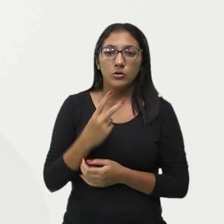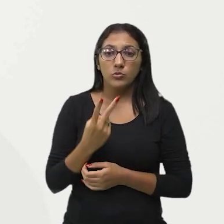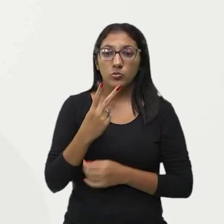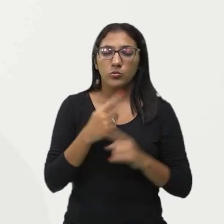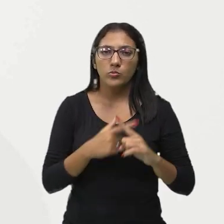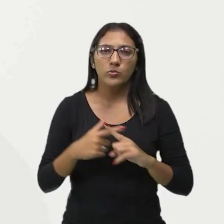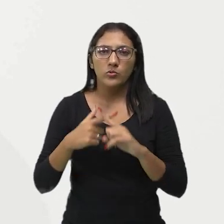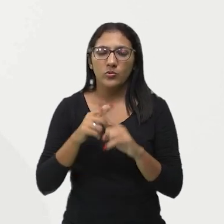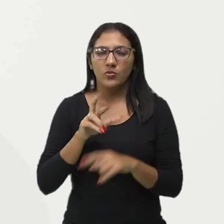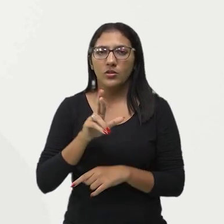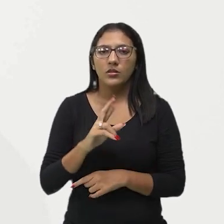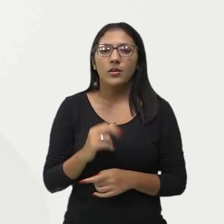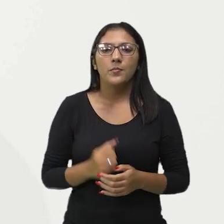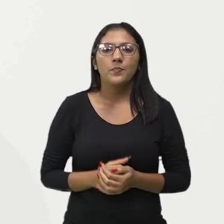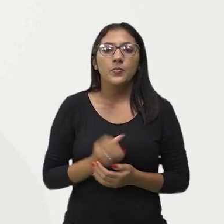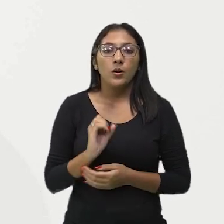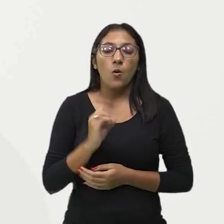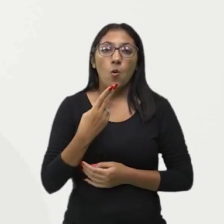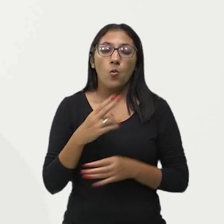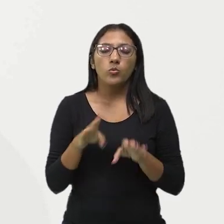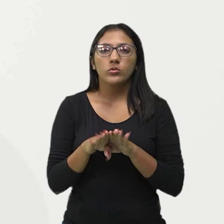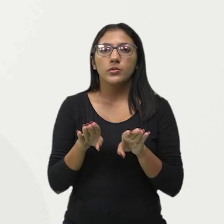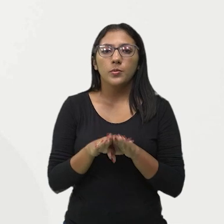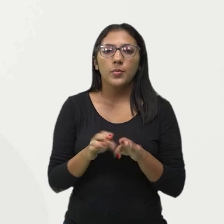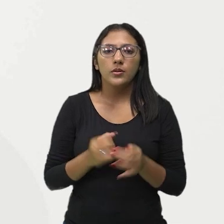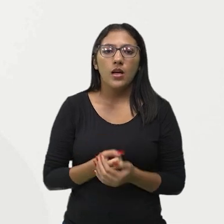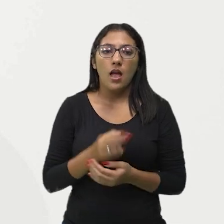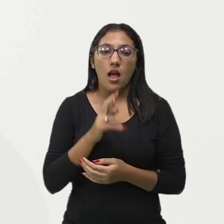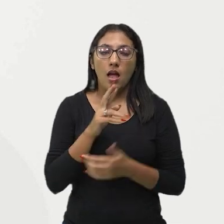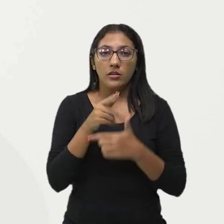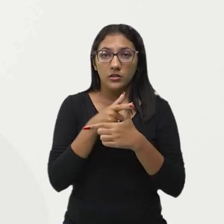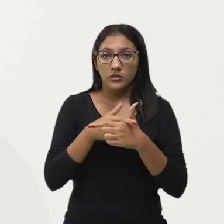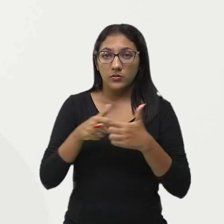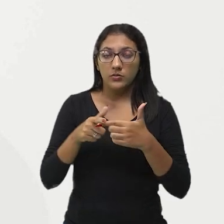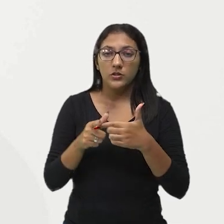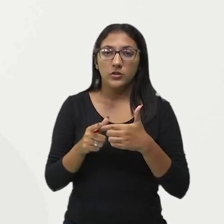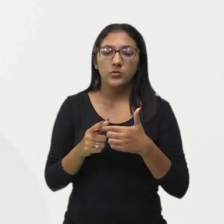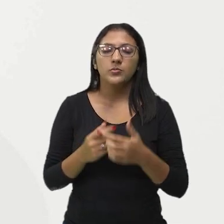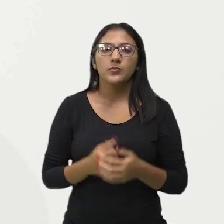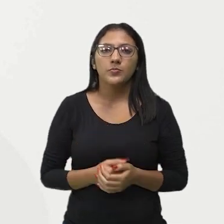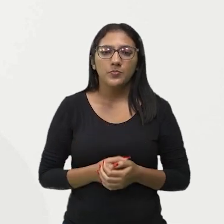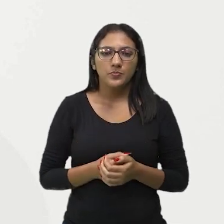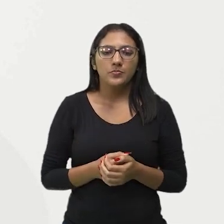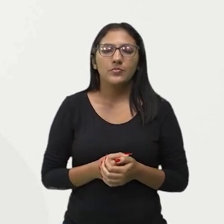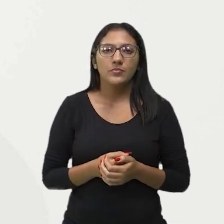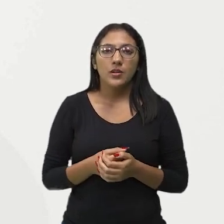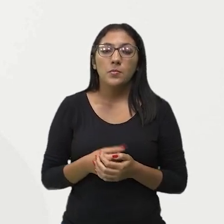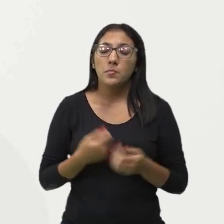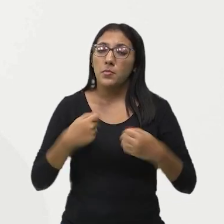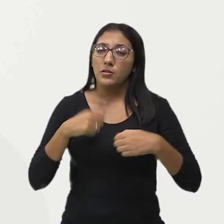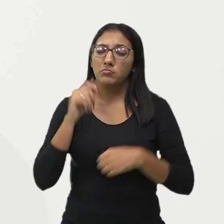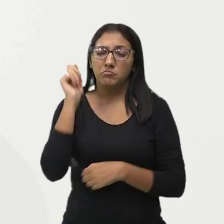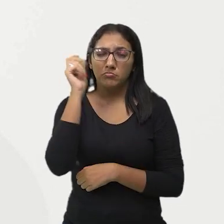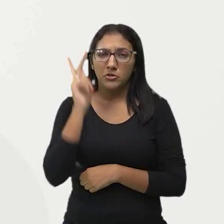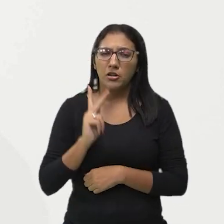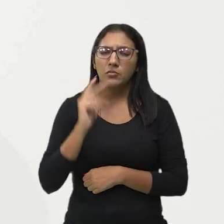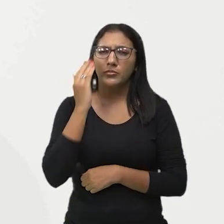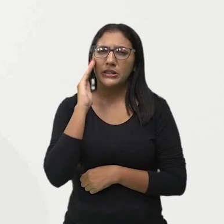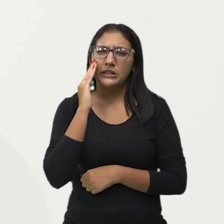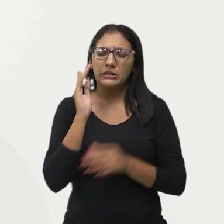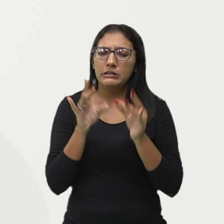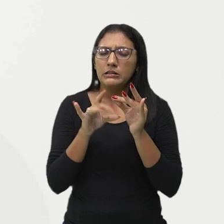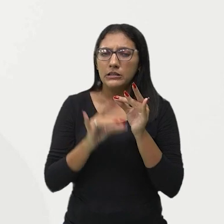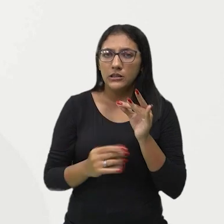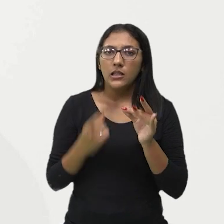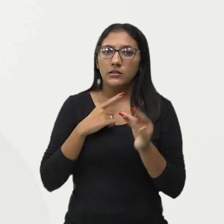a metade do diâmetro. Então tem que ficar esperto aí com esse pequeno detalhe aí que cai aí em provas, aí cai